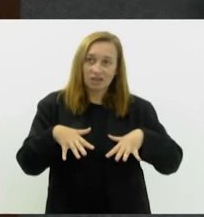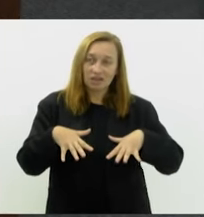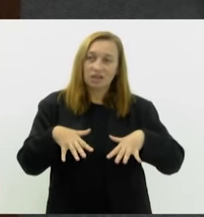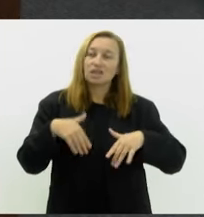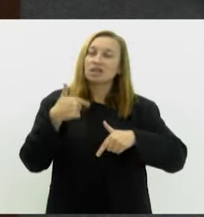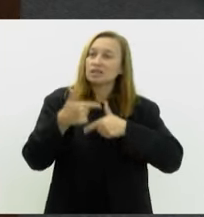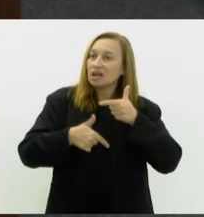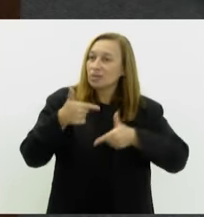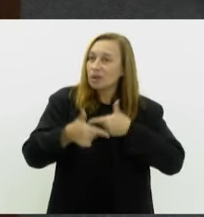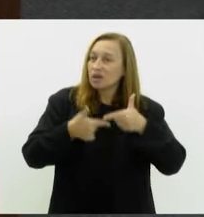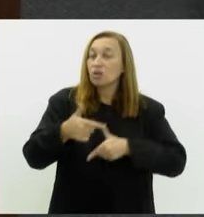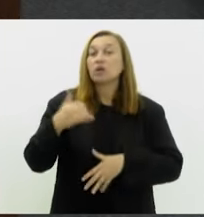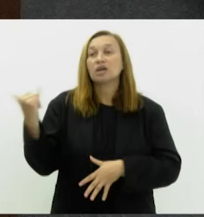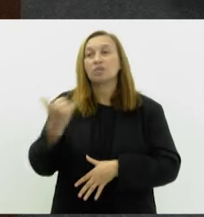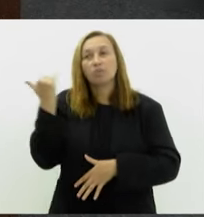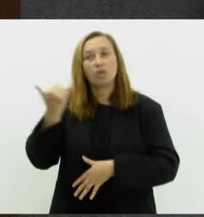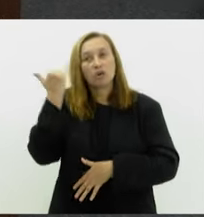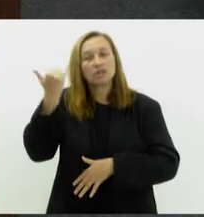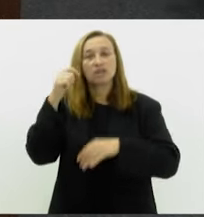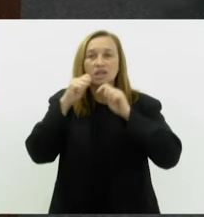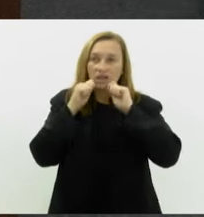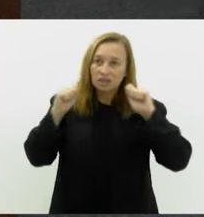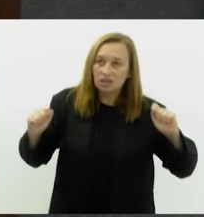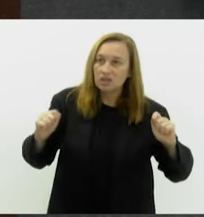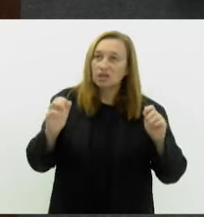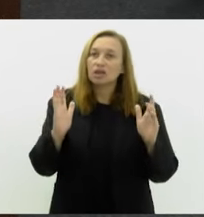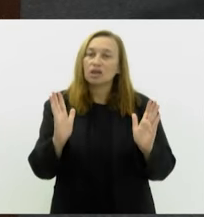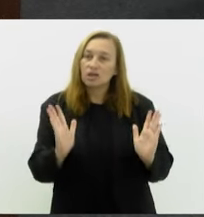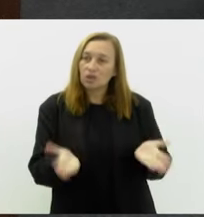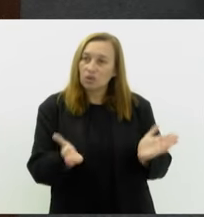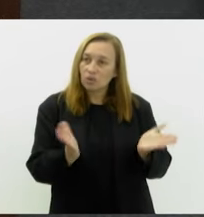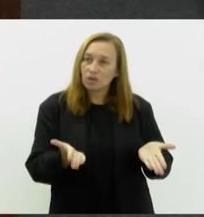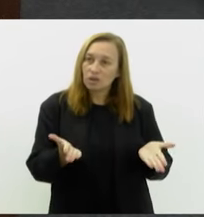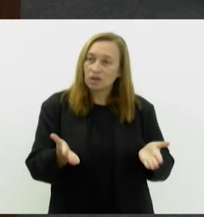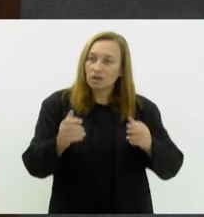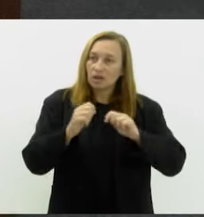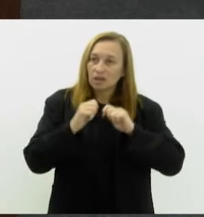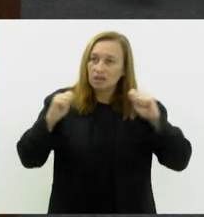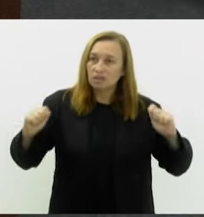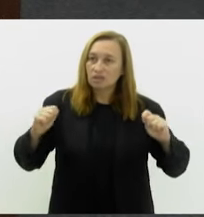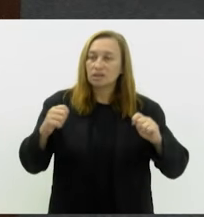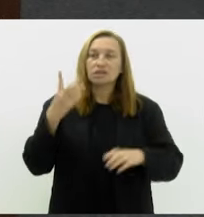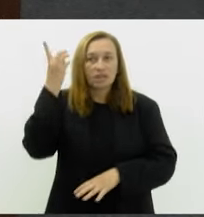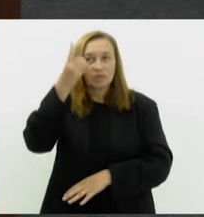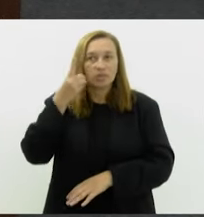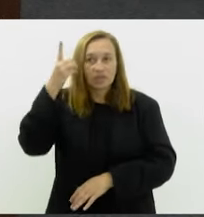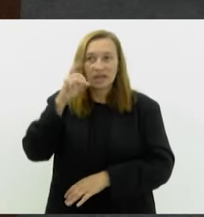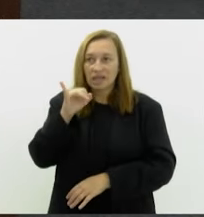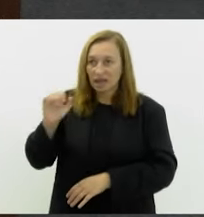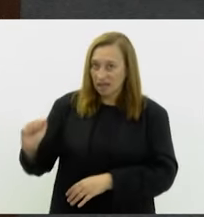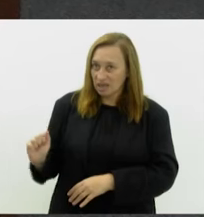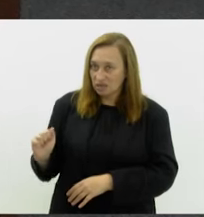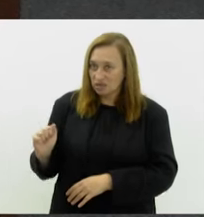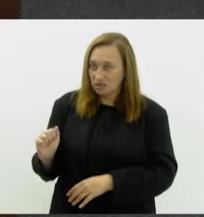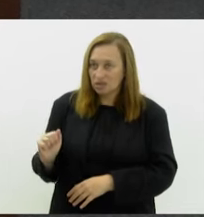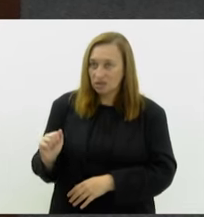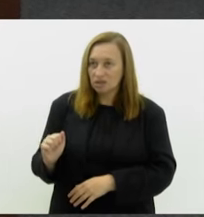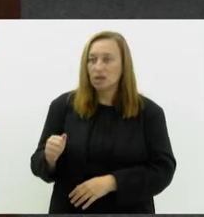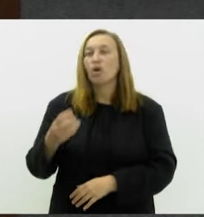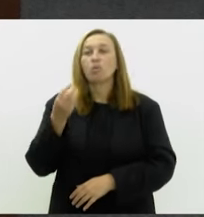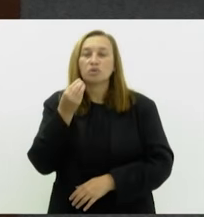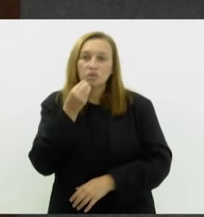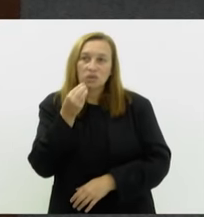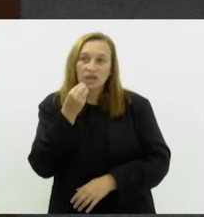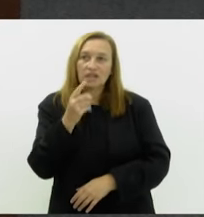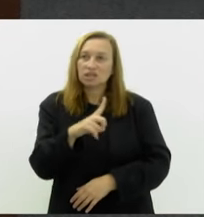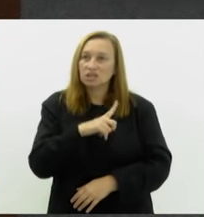atuou em importantes assessorias e que hoje assessora a deputada Índia Armelau. E tive a oportunidade